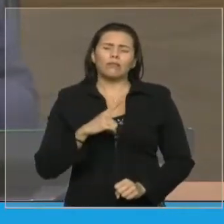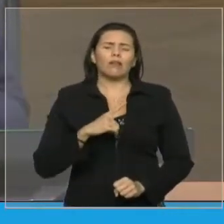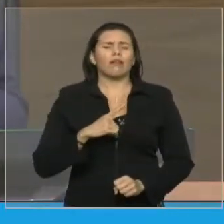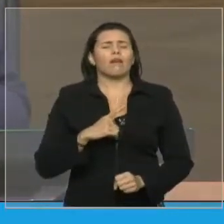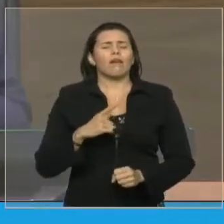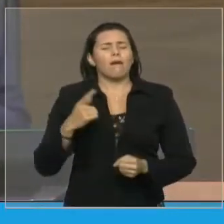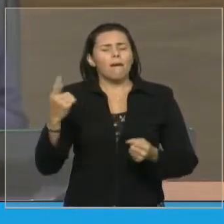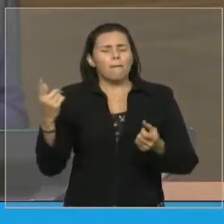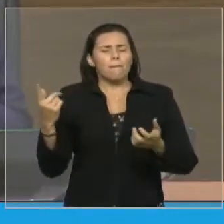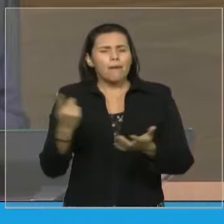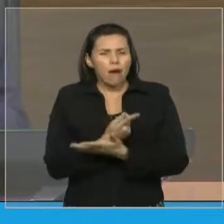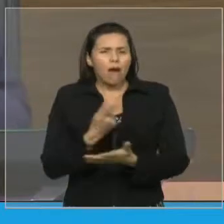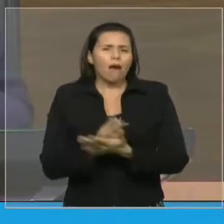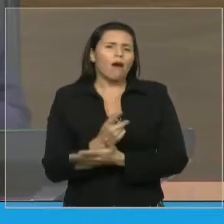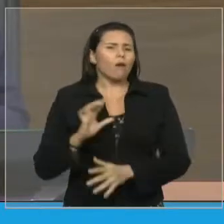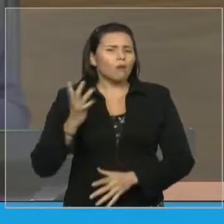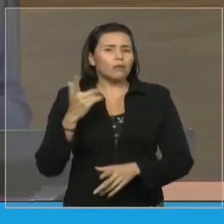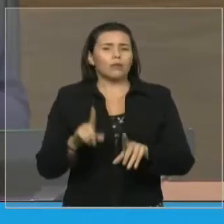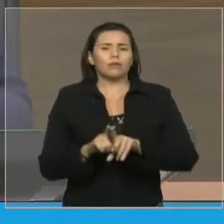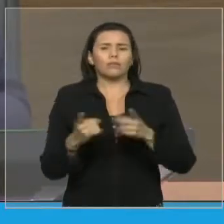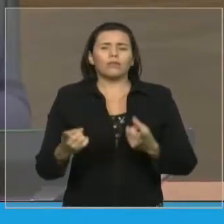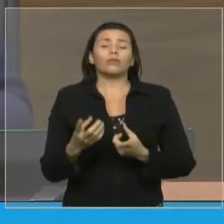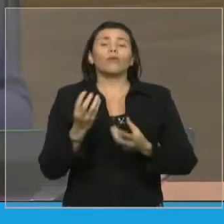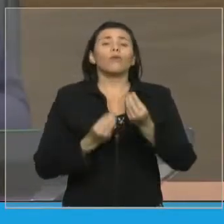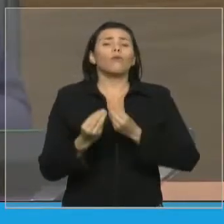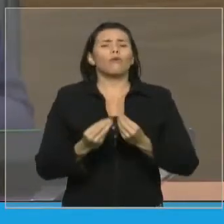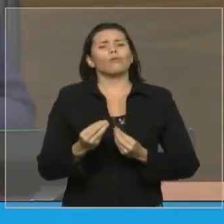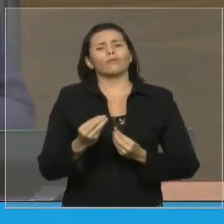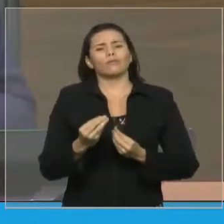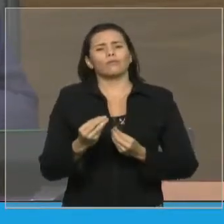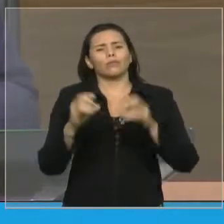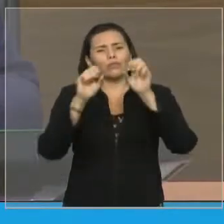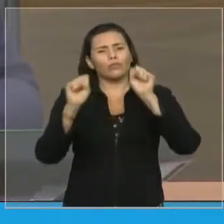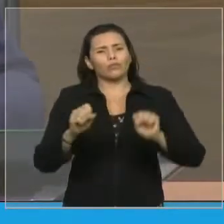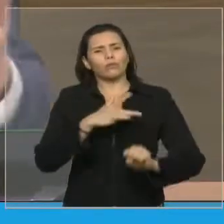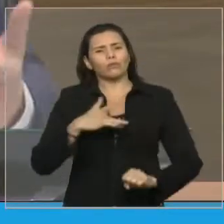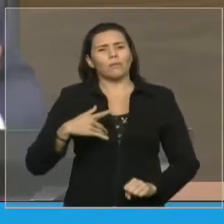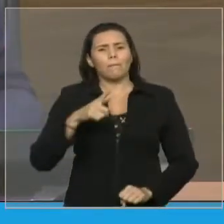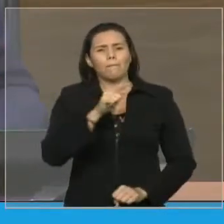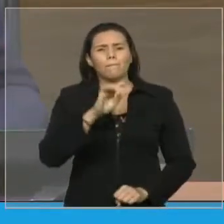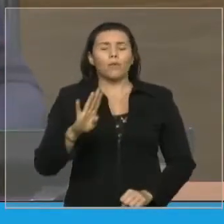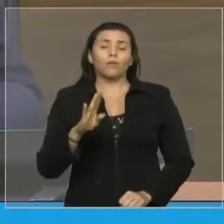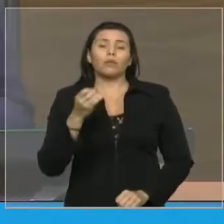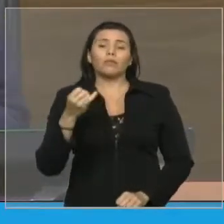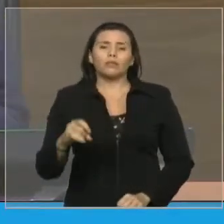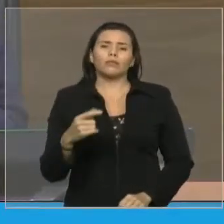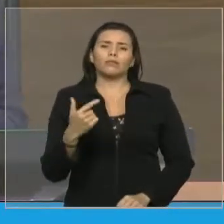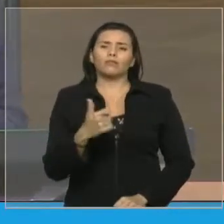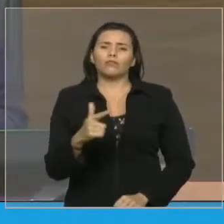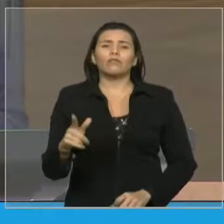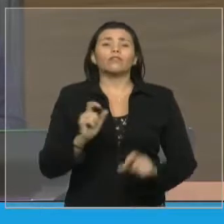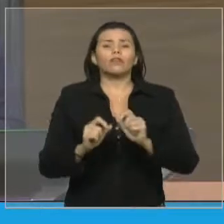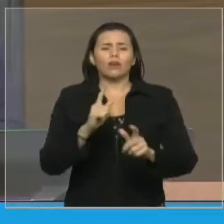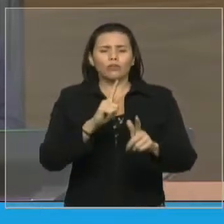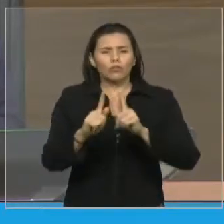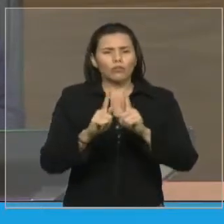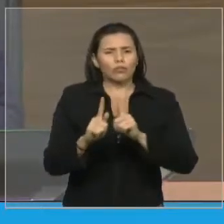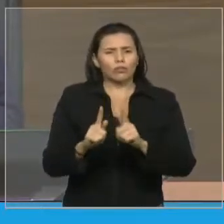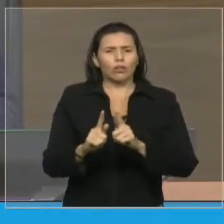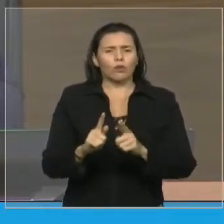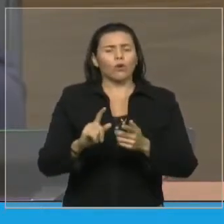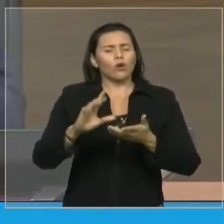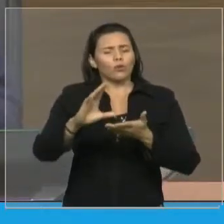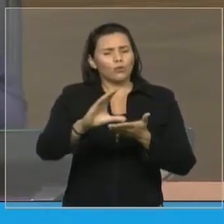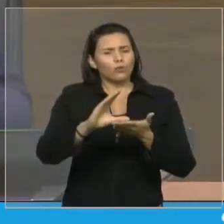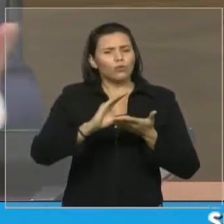como ter a educação pública gratuita nos seus mais diversos níveis, não fosse o trabalho de gestão desses recursos